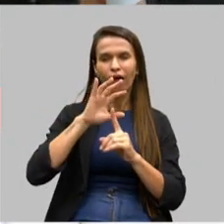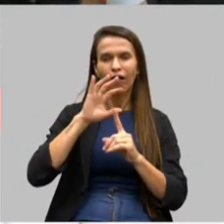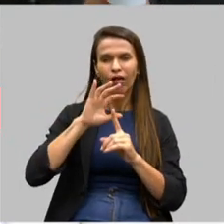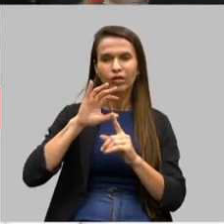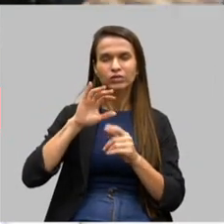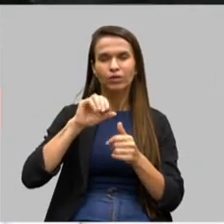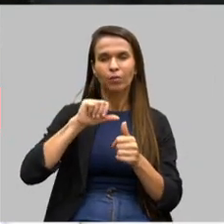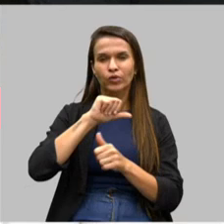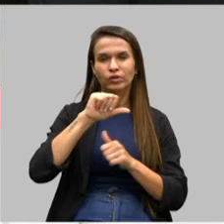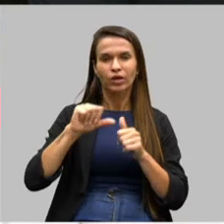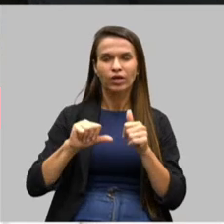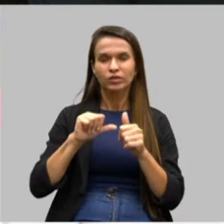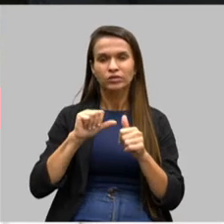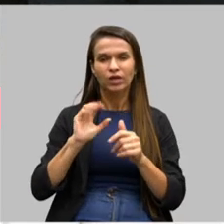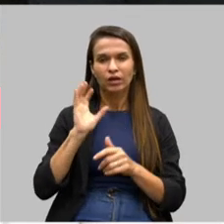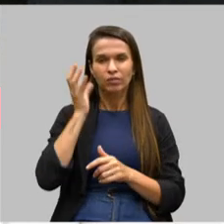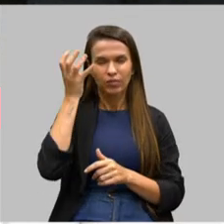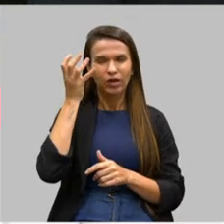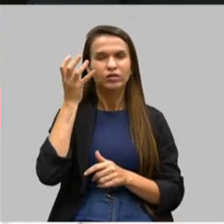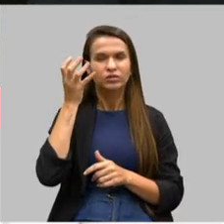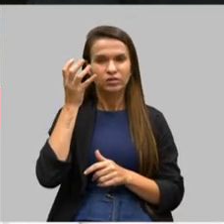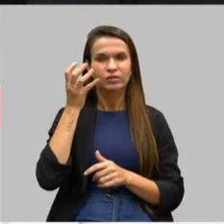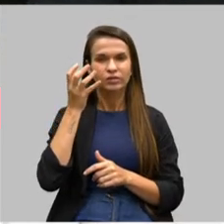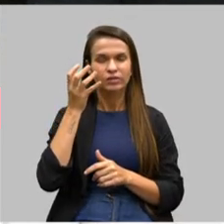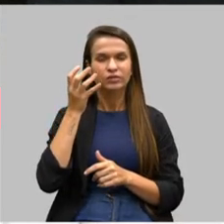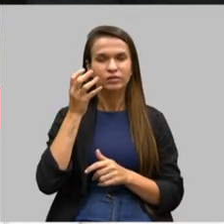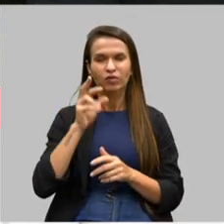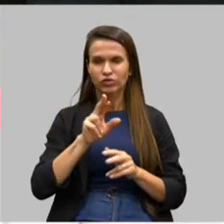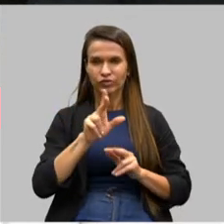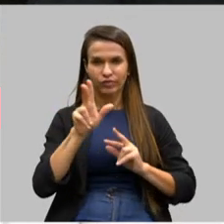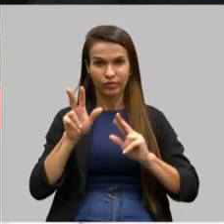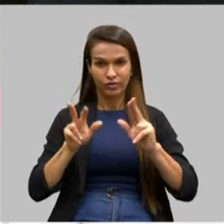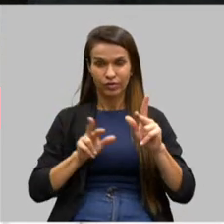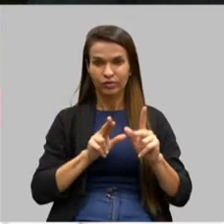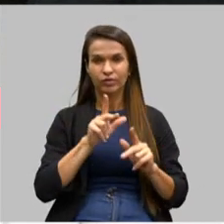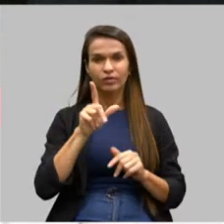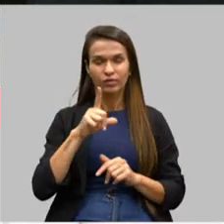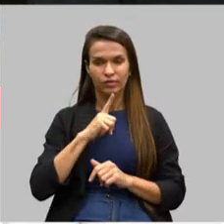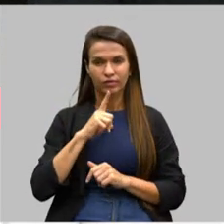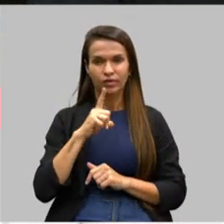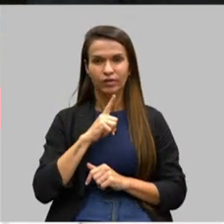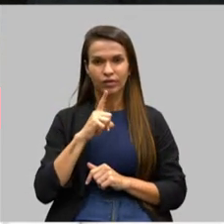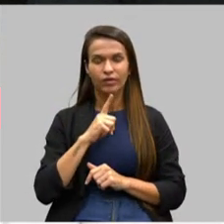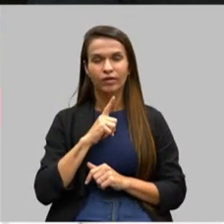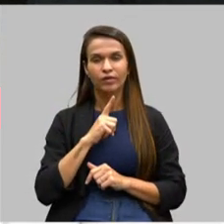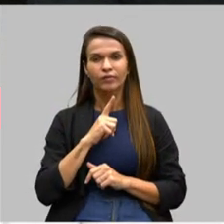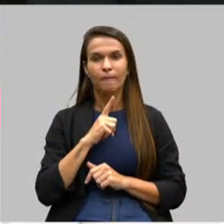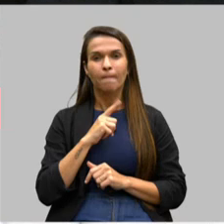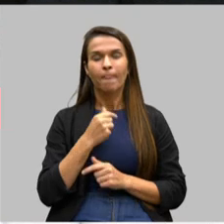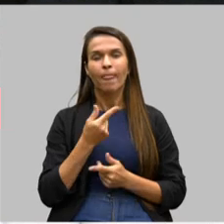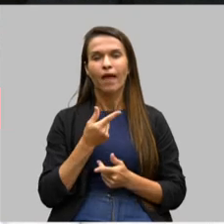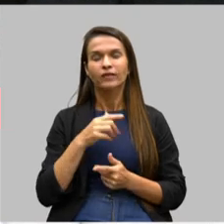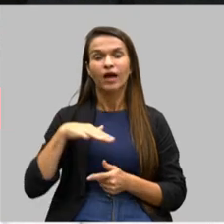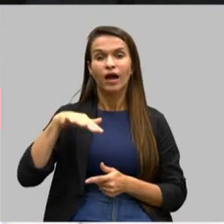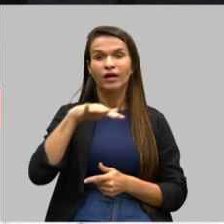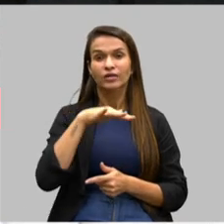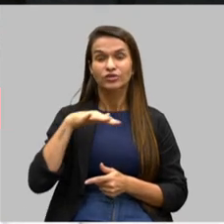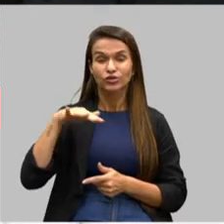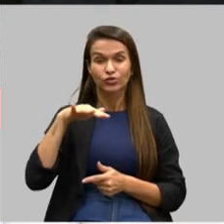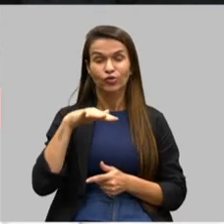bastante heterogêneos. E aí, quando eu estou falando de heterogêneo, eu estou falando do ponto de vista das regiões do